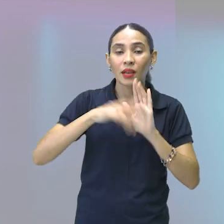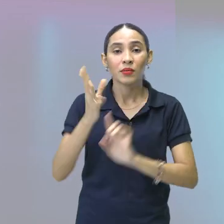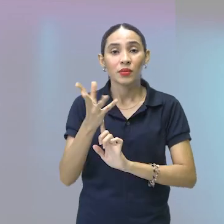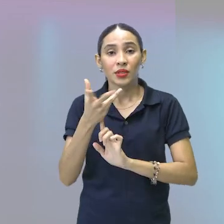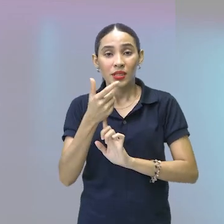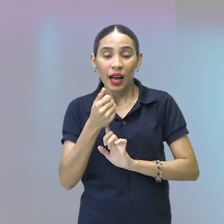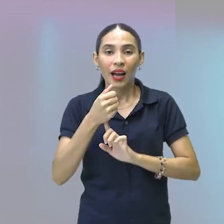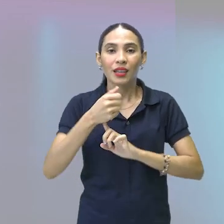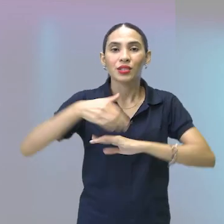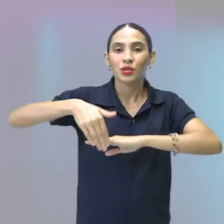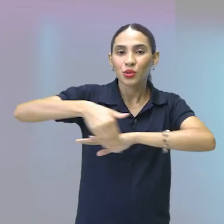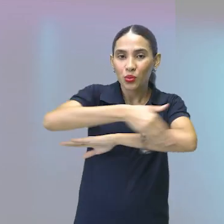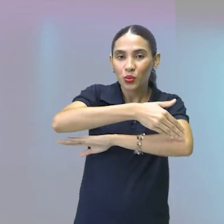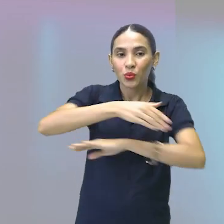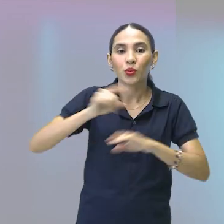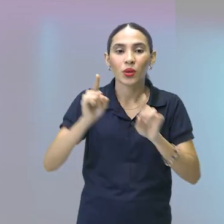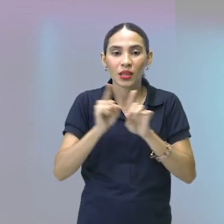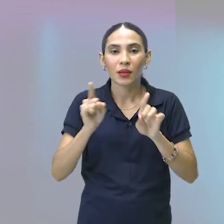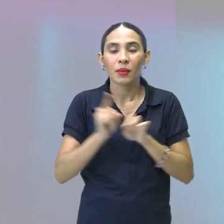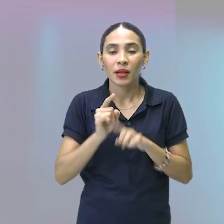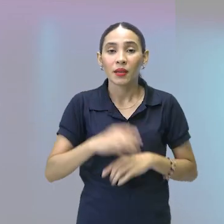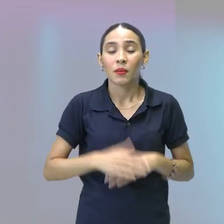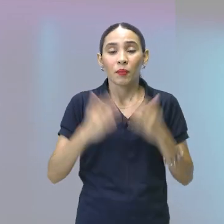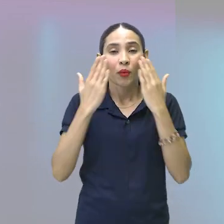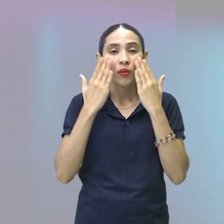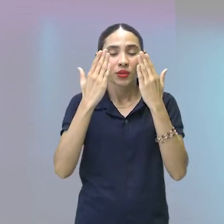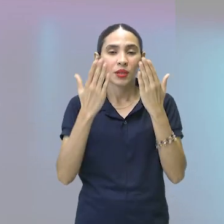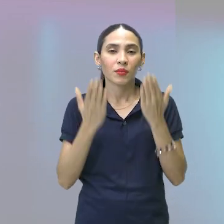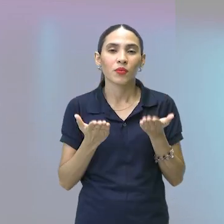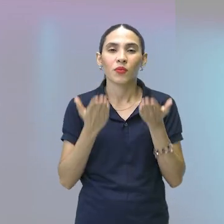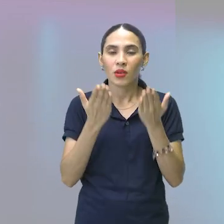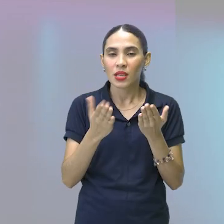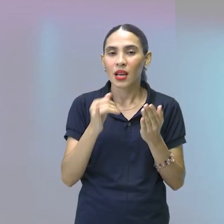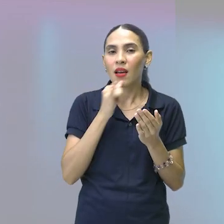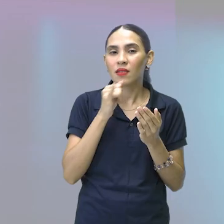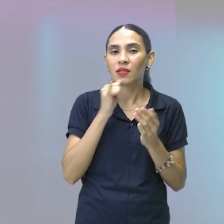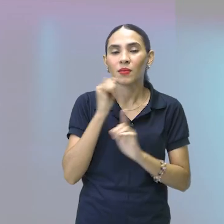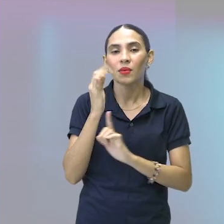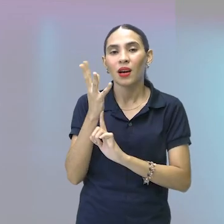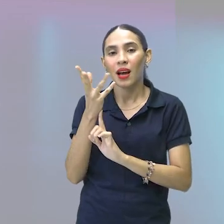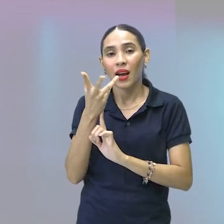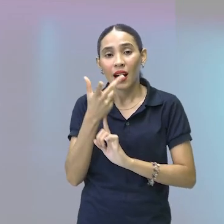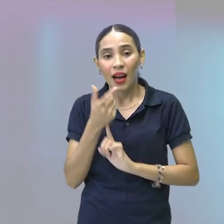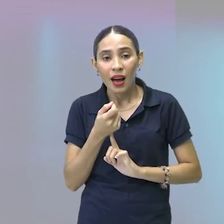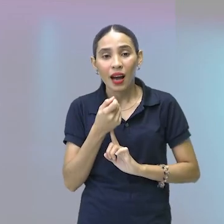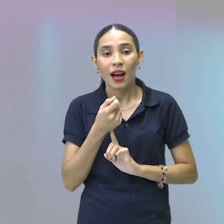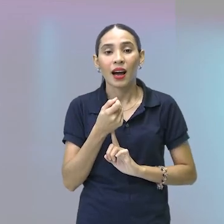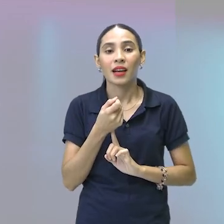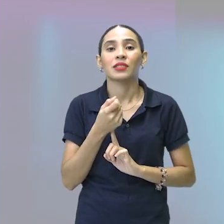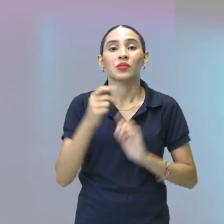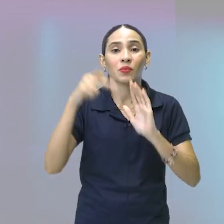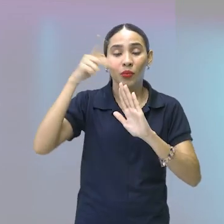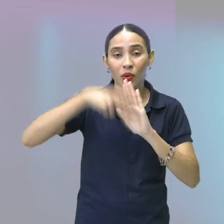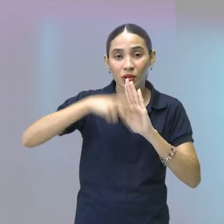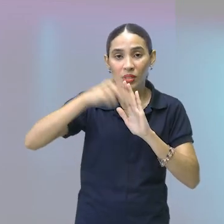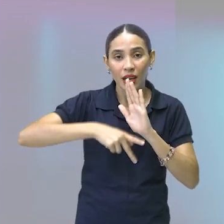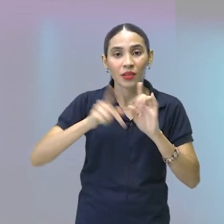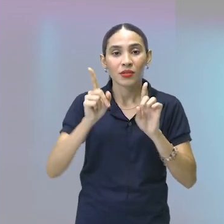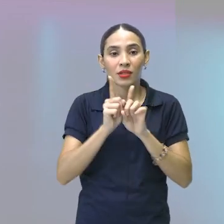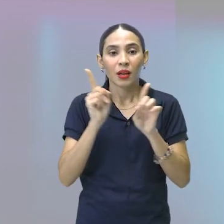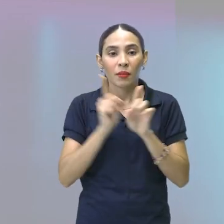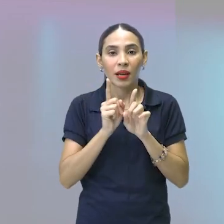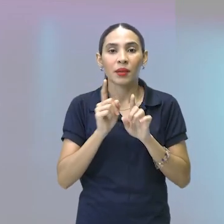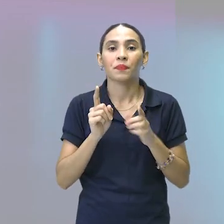projetos de arte urbana. Mostramos para vocês a arte, esses